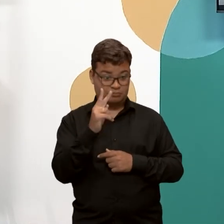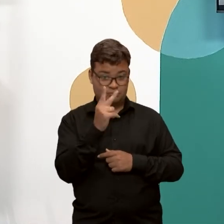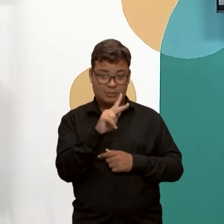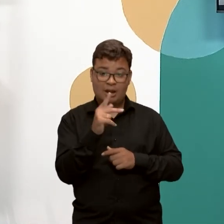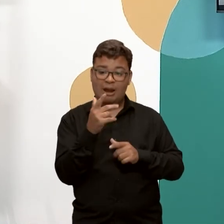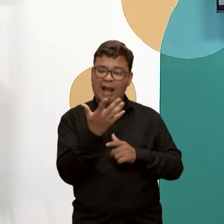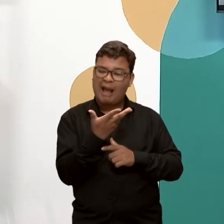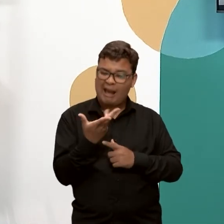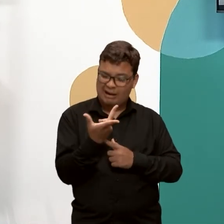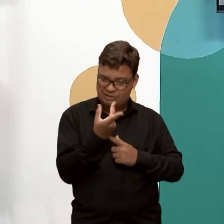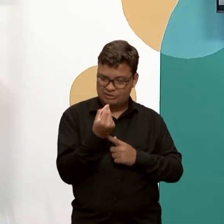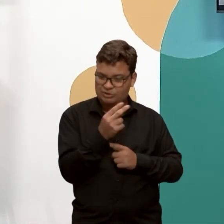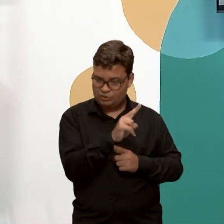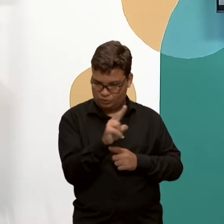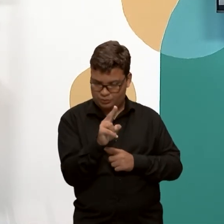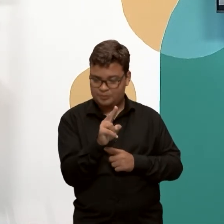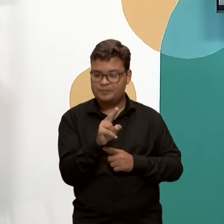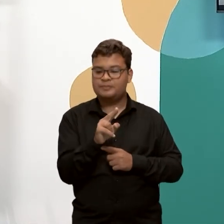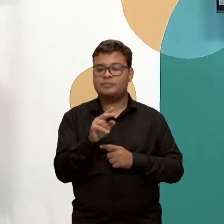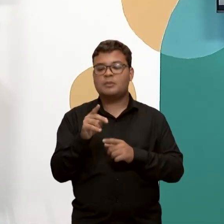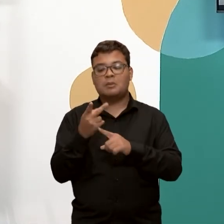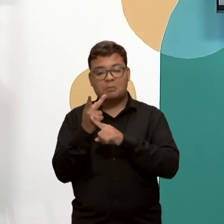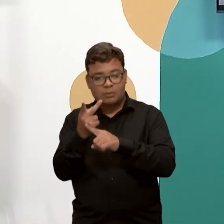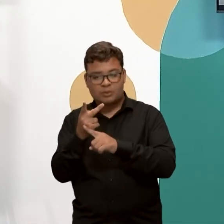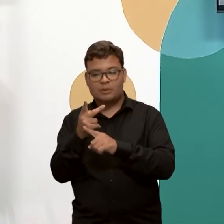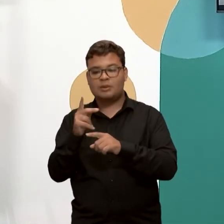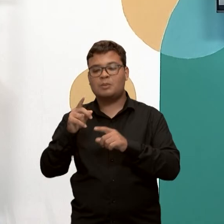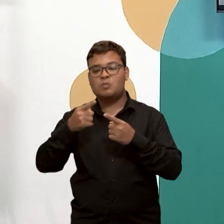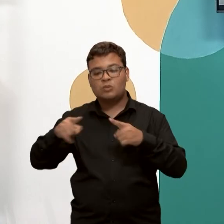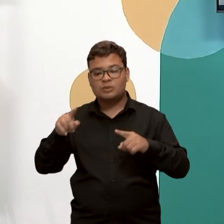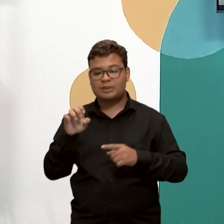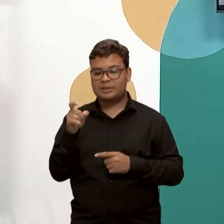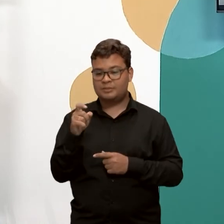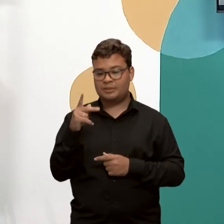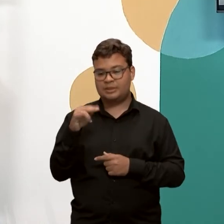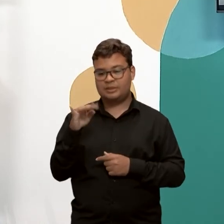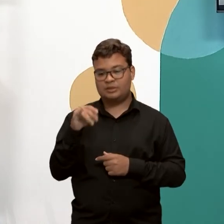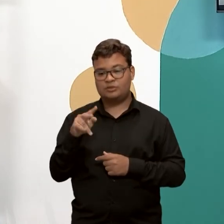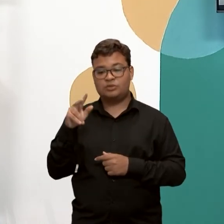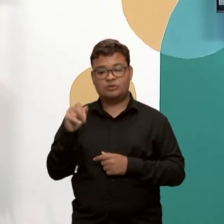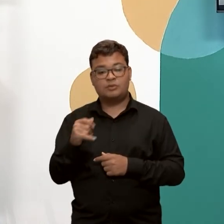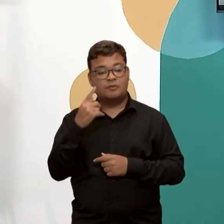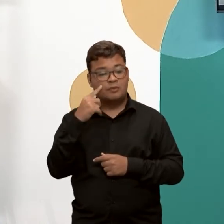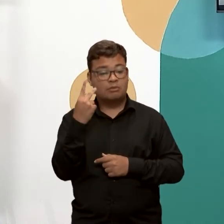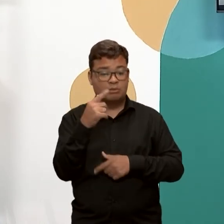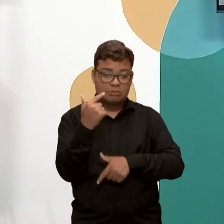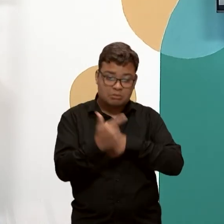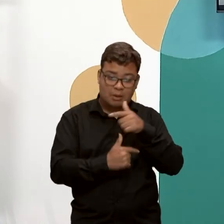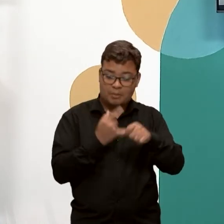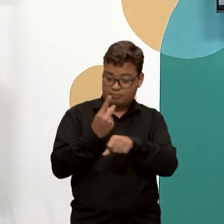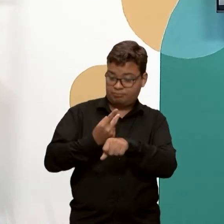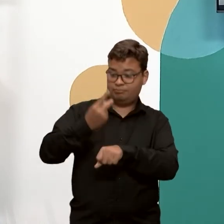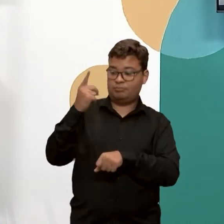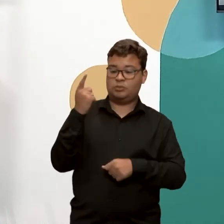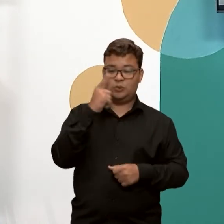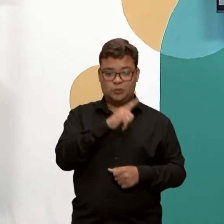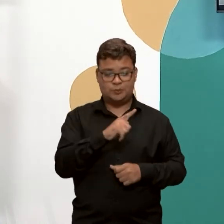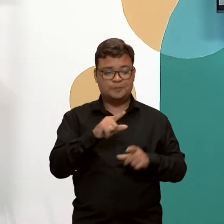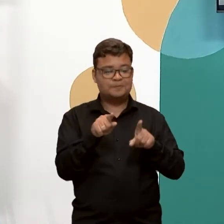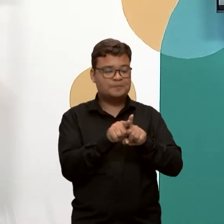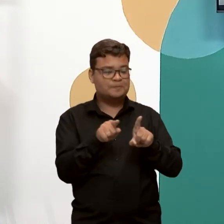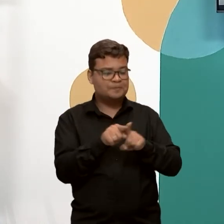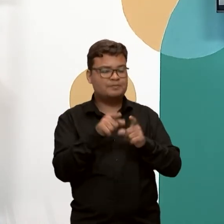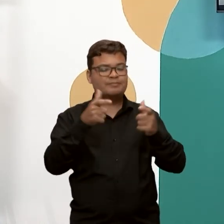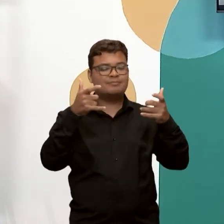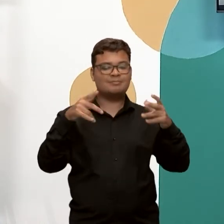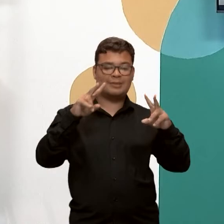você pode procurar por Expectativa no YouTube e no Spotify, né? Se você quiser conferir, então, essa obra premiada. E falando um pouco do